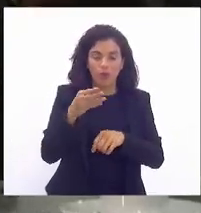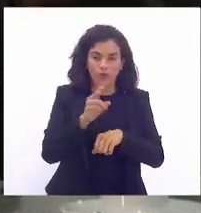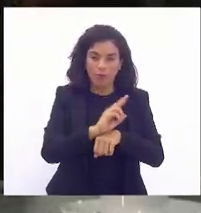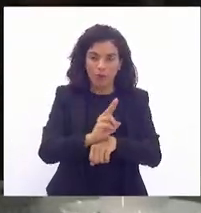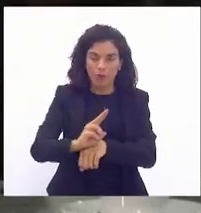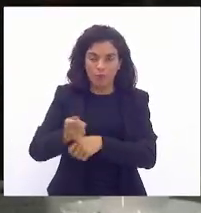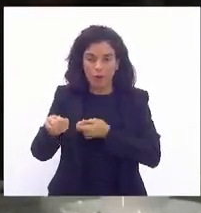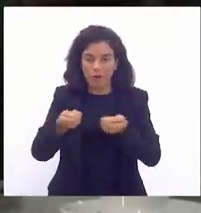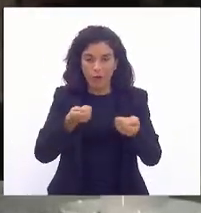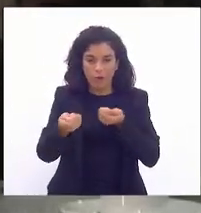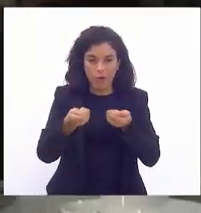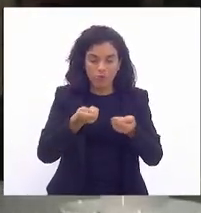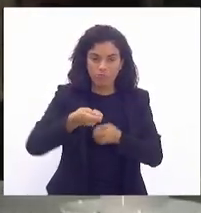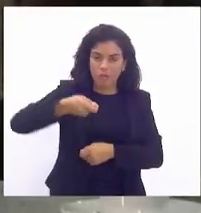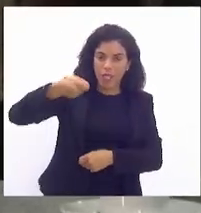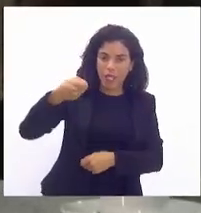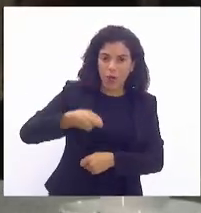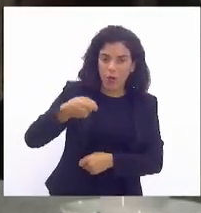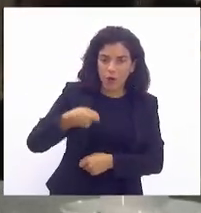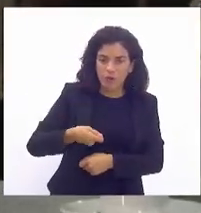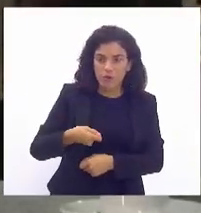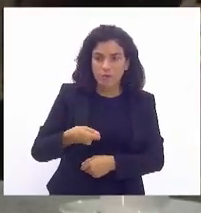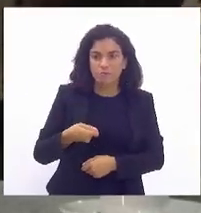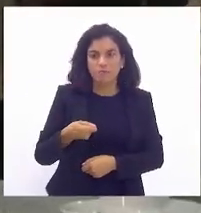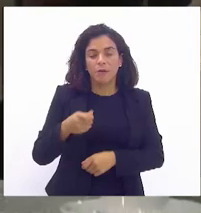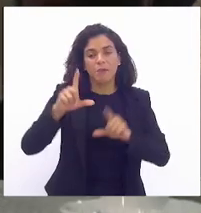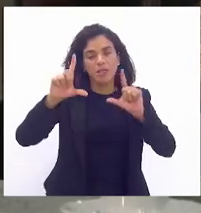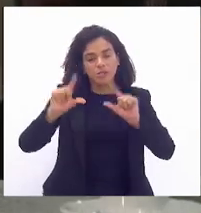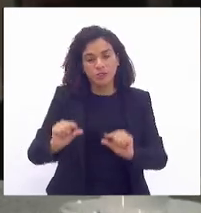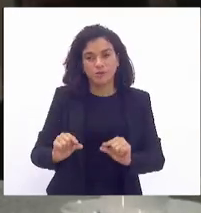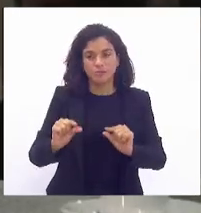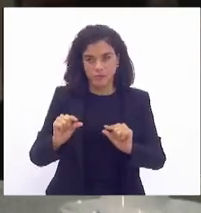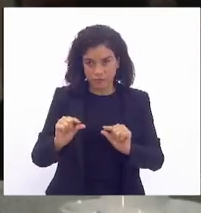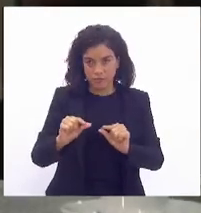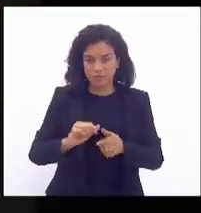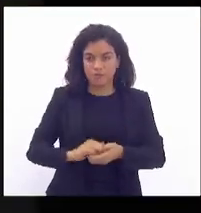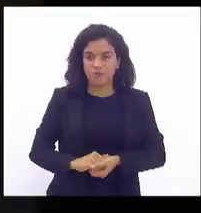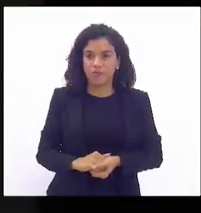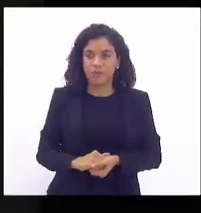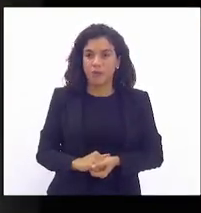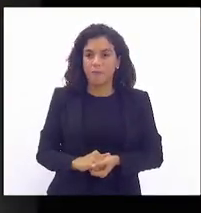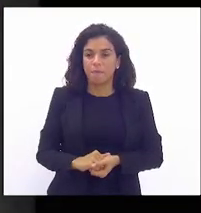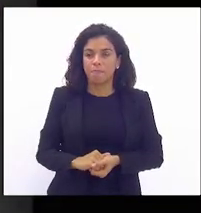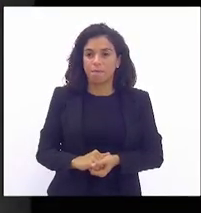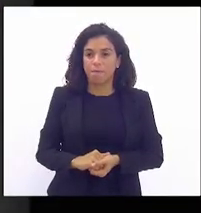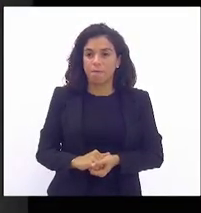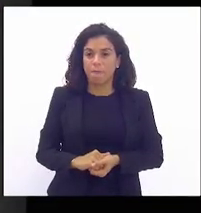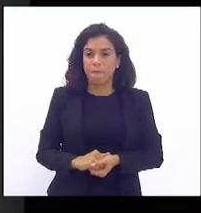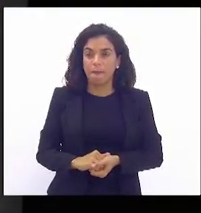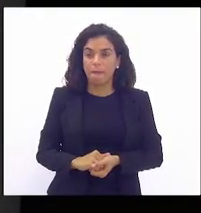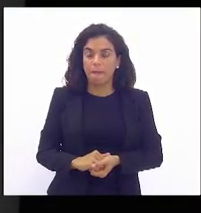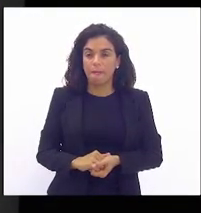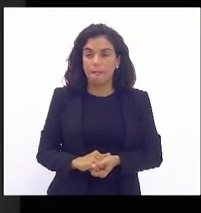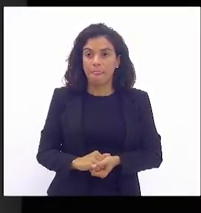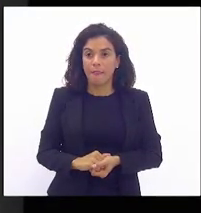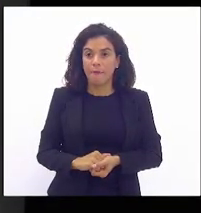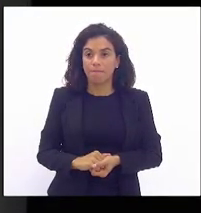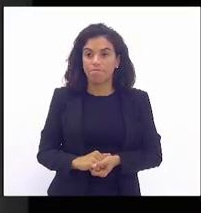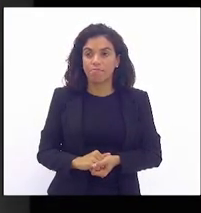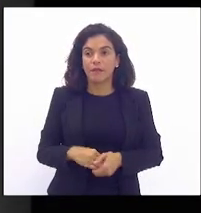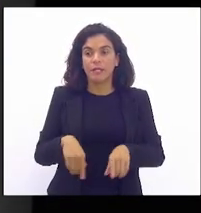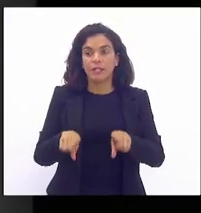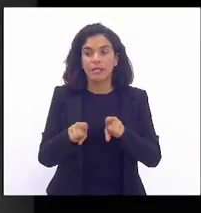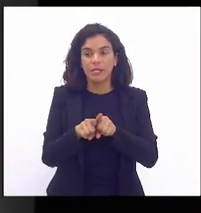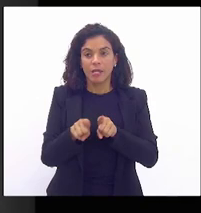ter um controle técnico rigorosíssimo para redução de incertezas. Pode passar, por favor. Ali